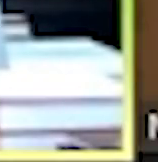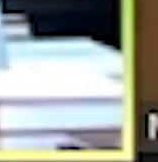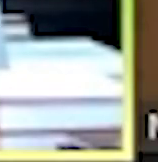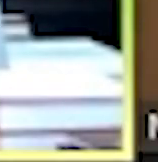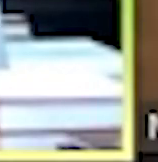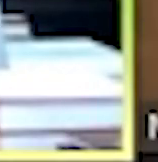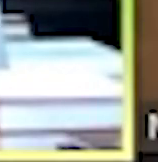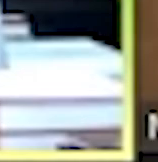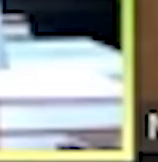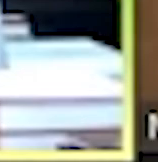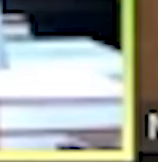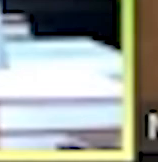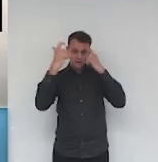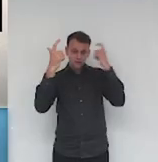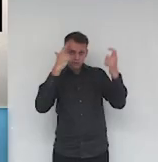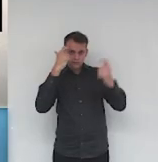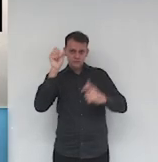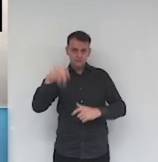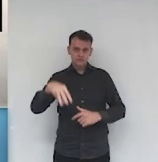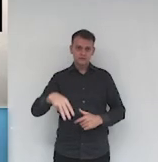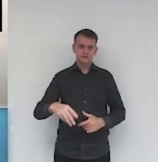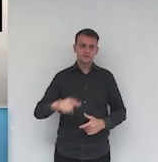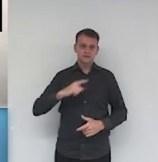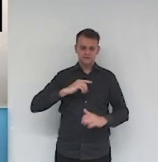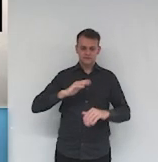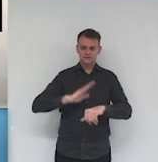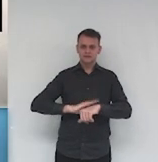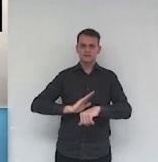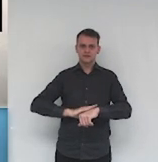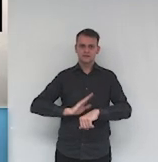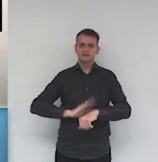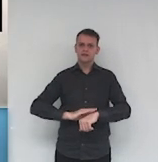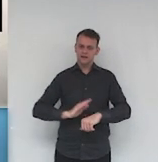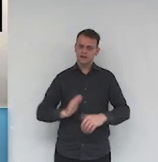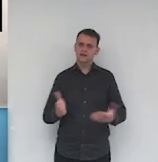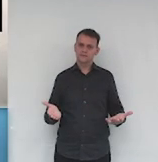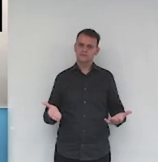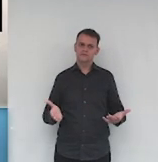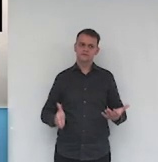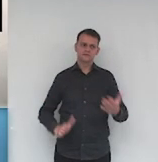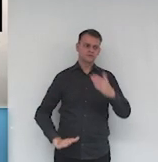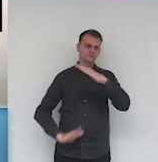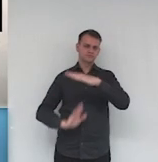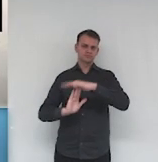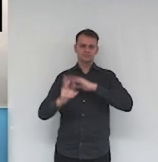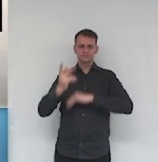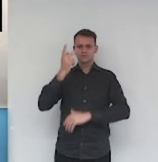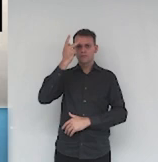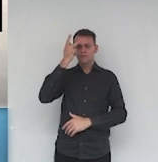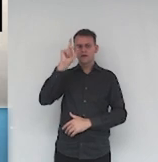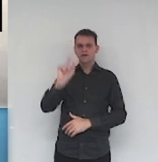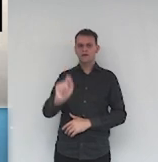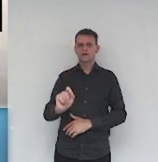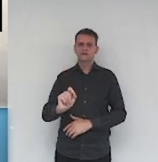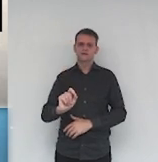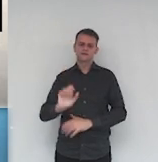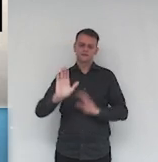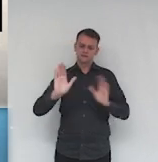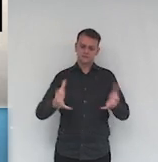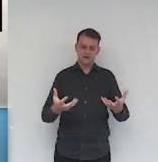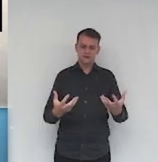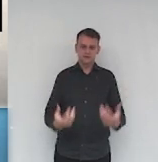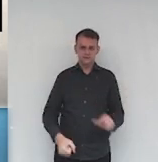nem da legalidade da ação EA entrada deve ter fortes razões que a justifiquem não Bastando a referência a